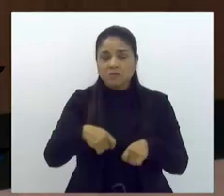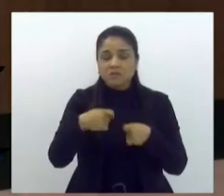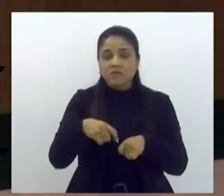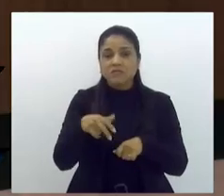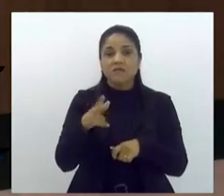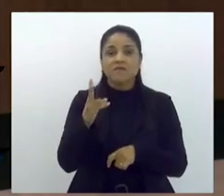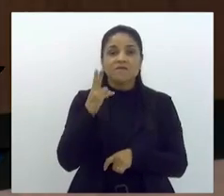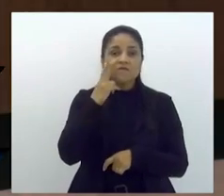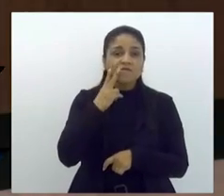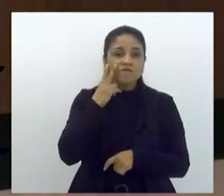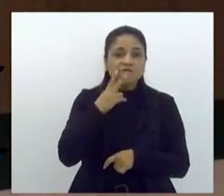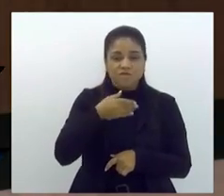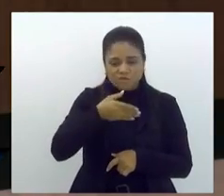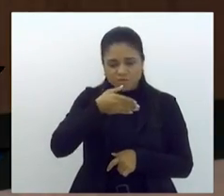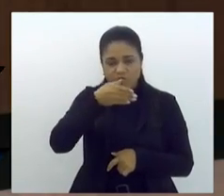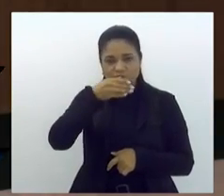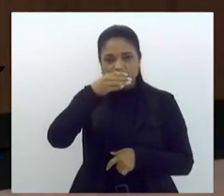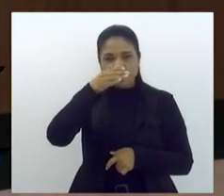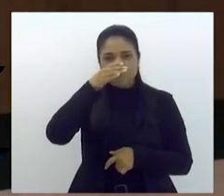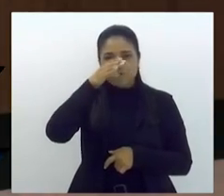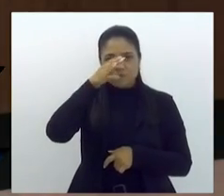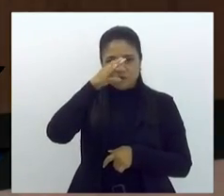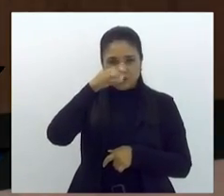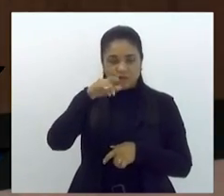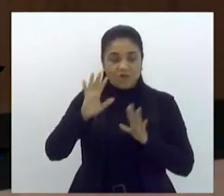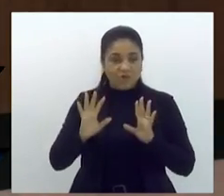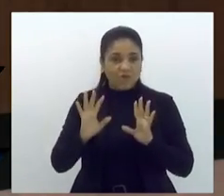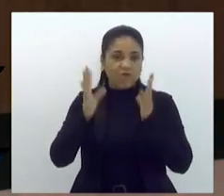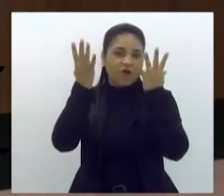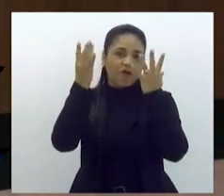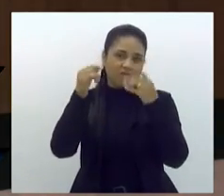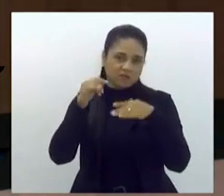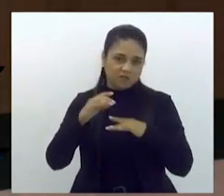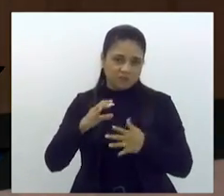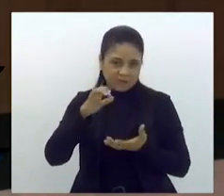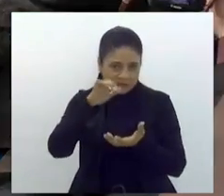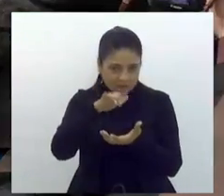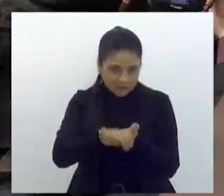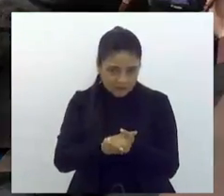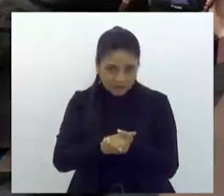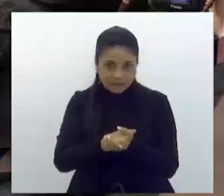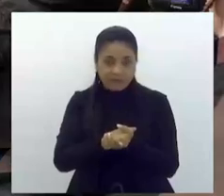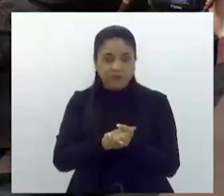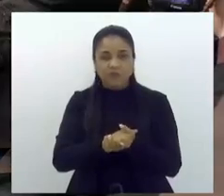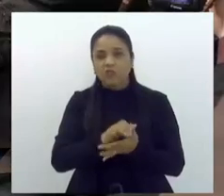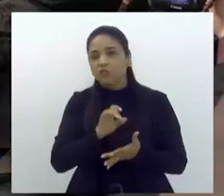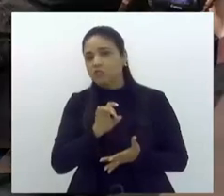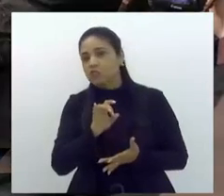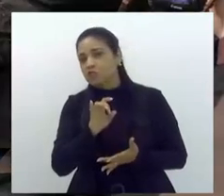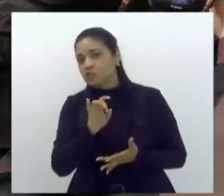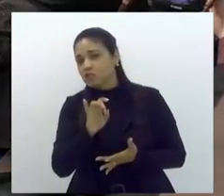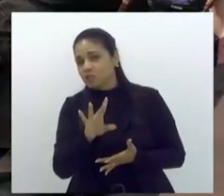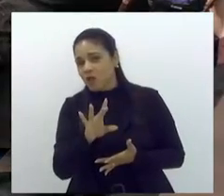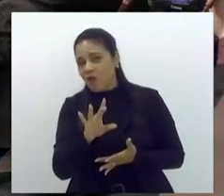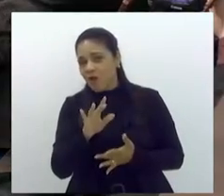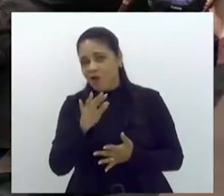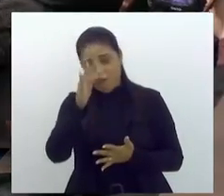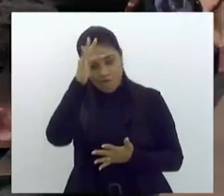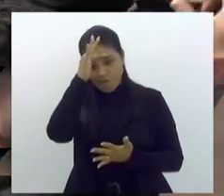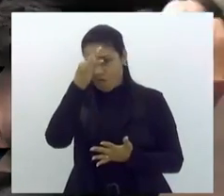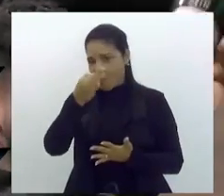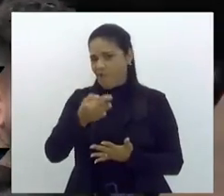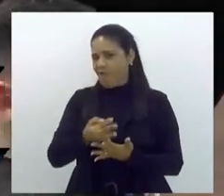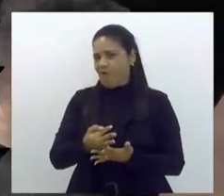vinho naquela festa que era uma festa de casamento Então nós não estamos aqui tratando apenas uma questão da fé